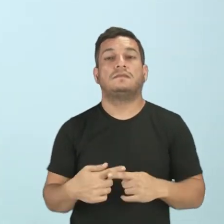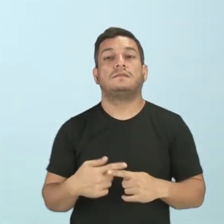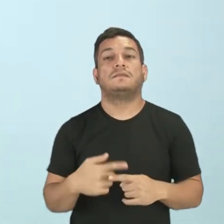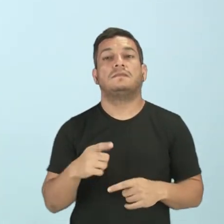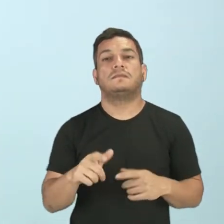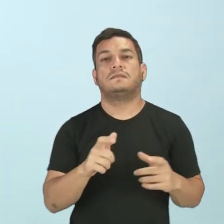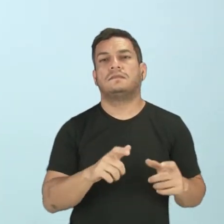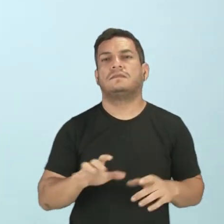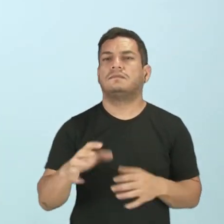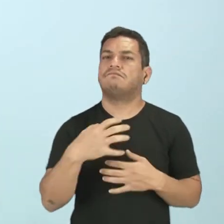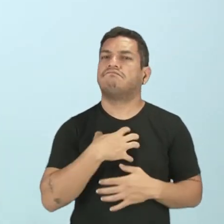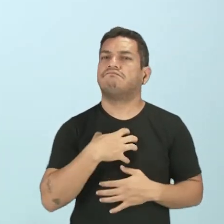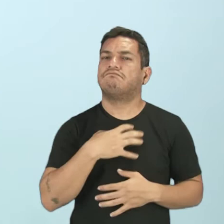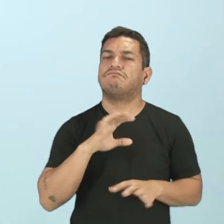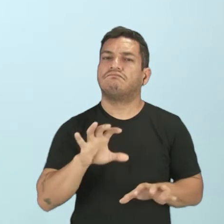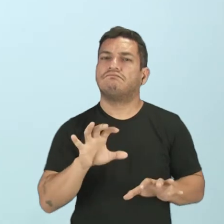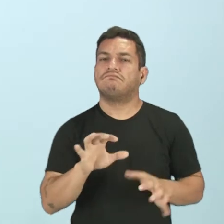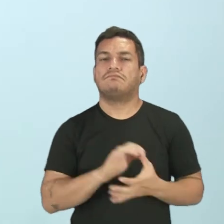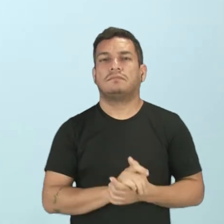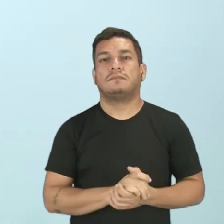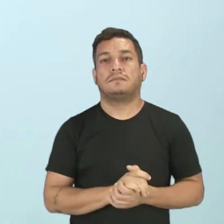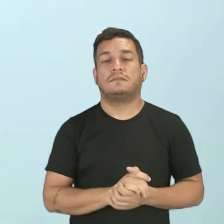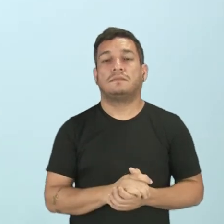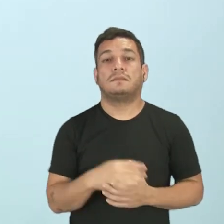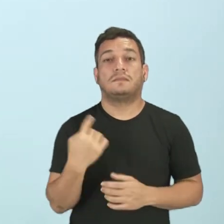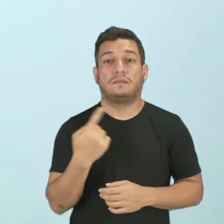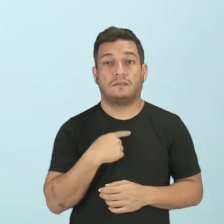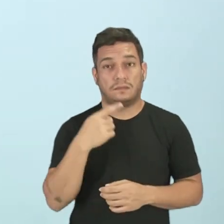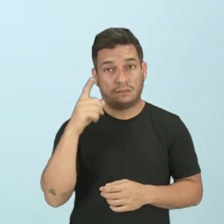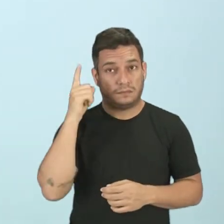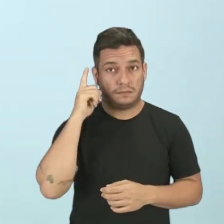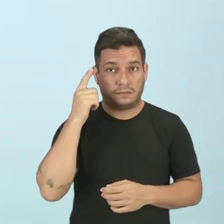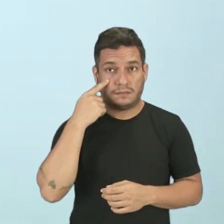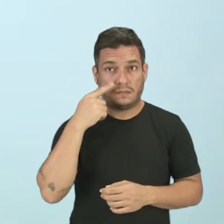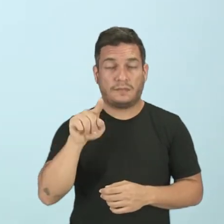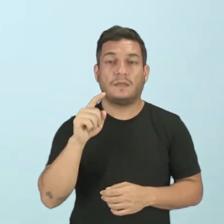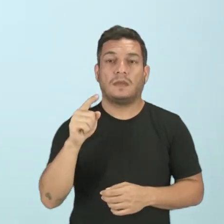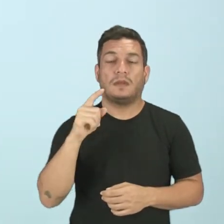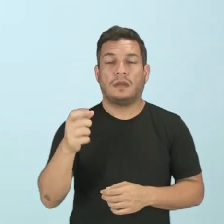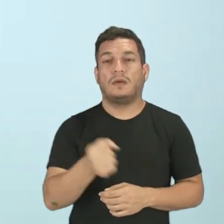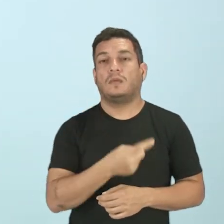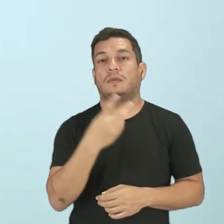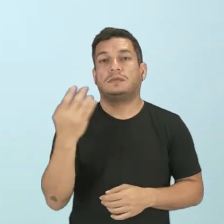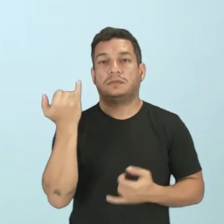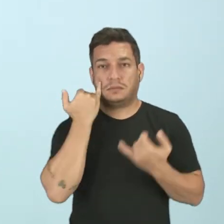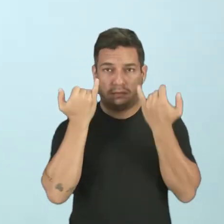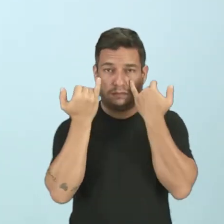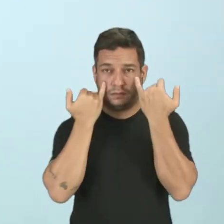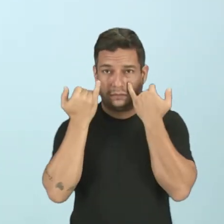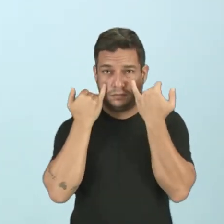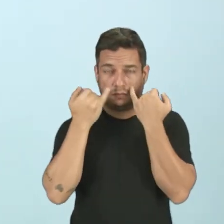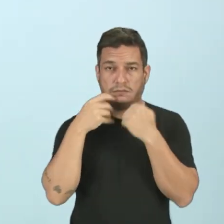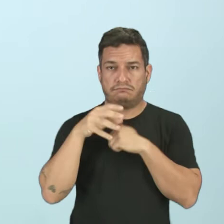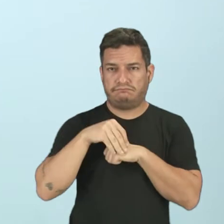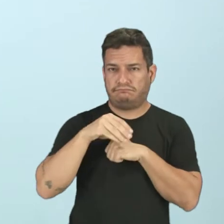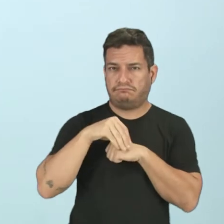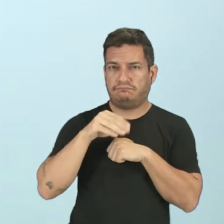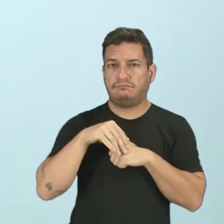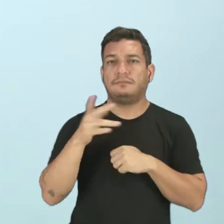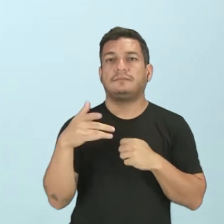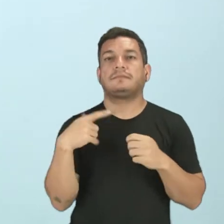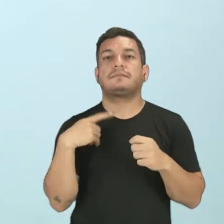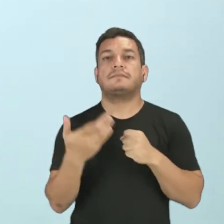são daquele jeito e não de outro, porque a gente recebe a toda hora uma grande quantidade de informações e a gente acaba